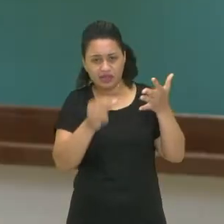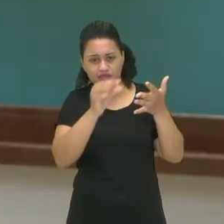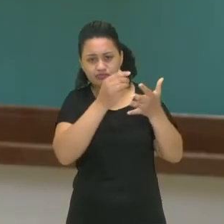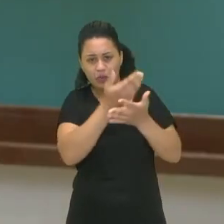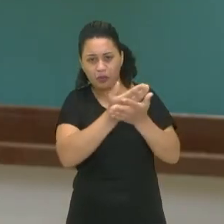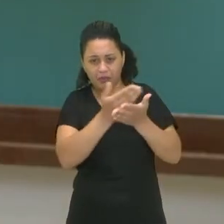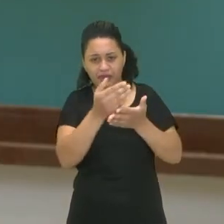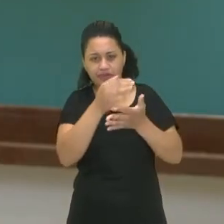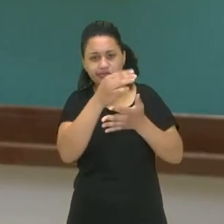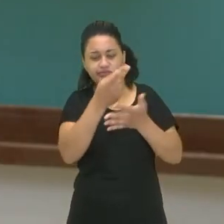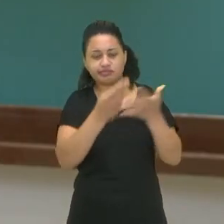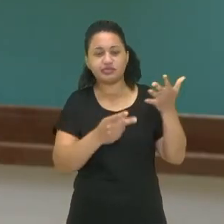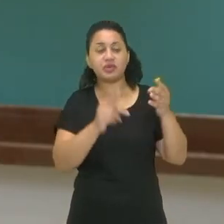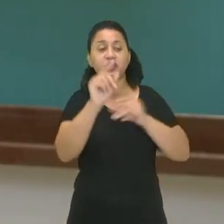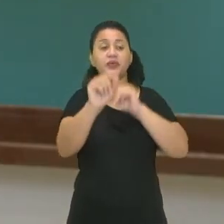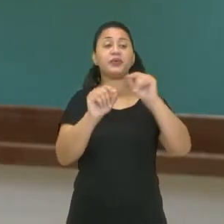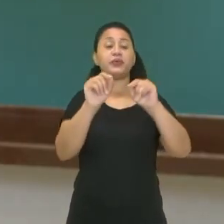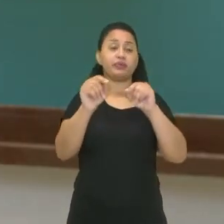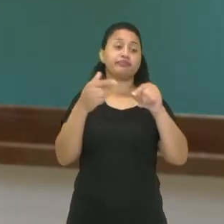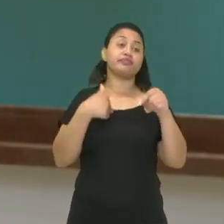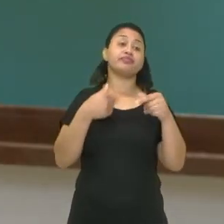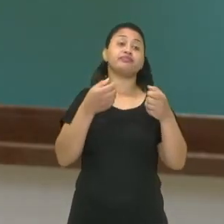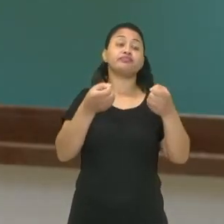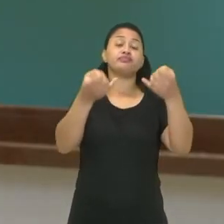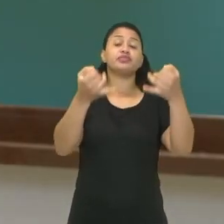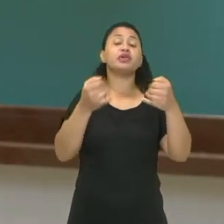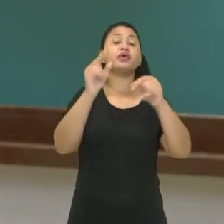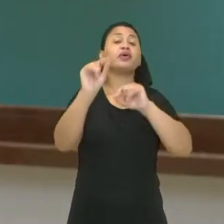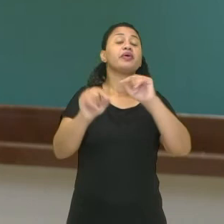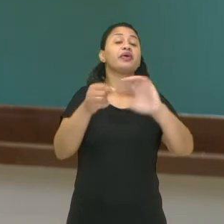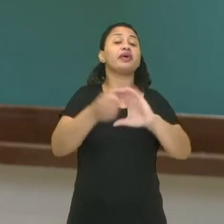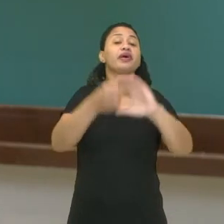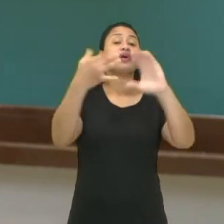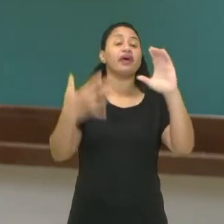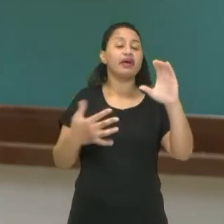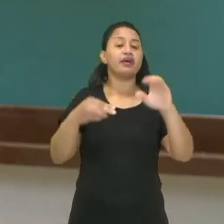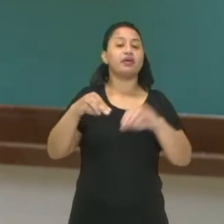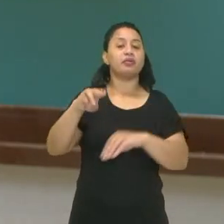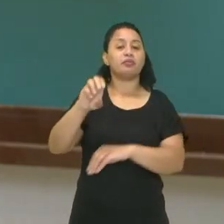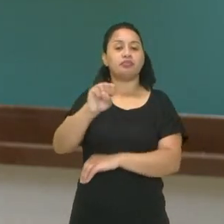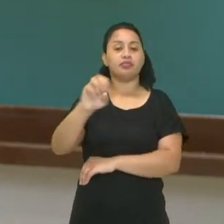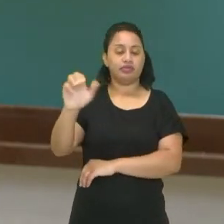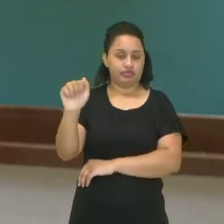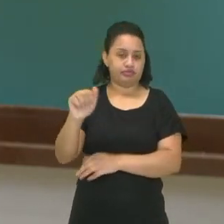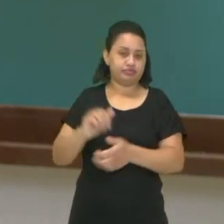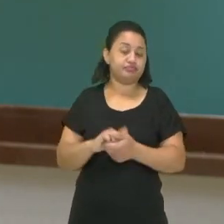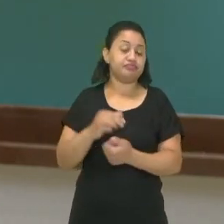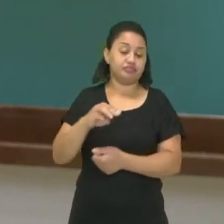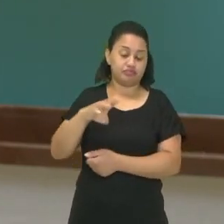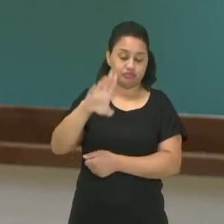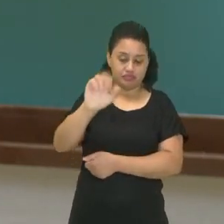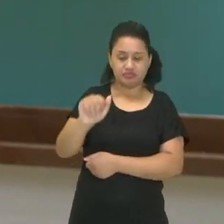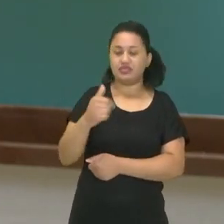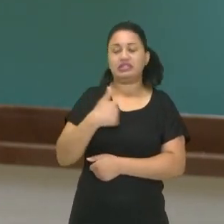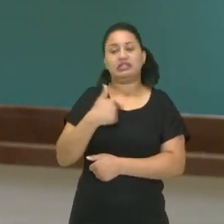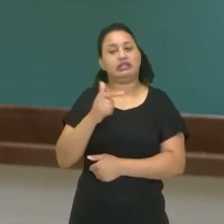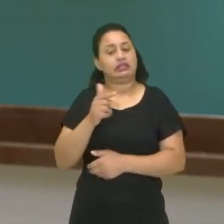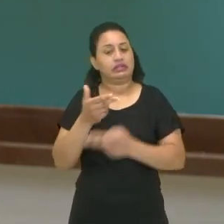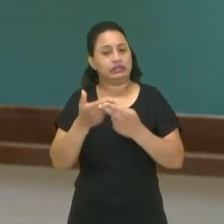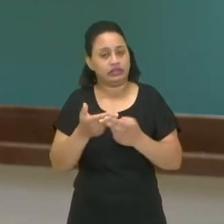iniciais justificam como? Na medida em que vão caracterizando a musa. Então, a musa é